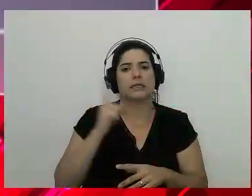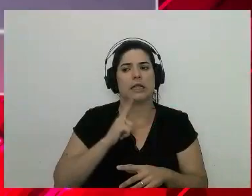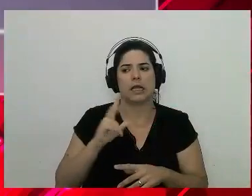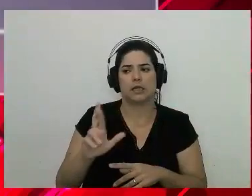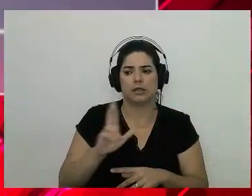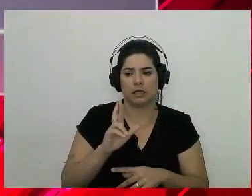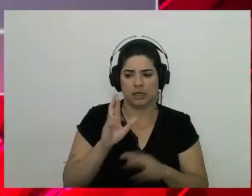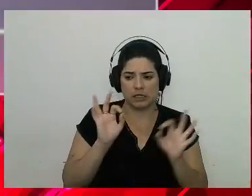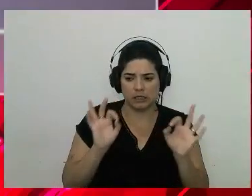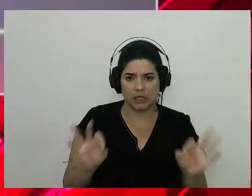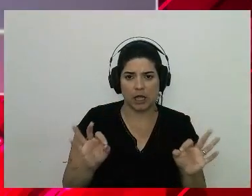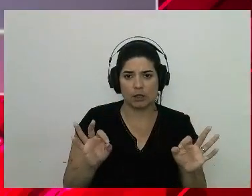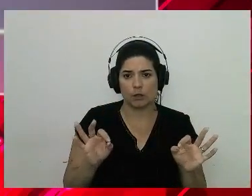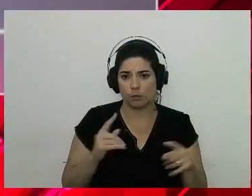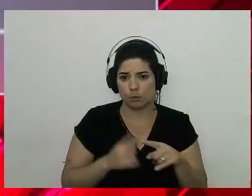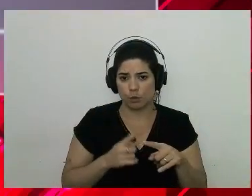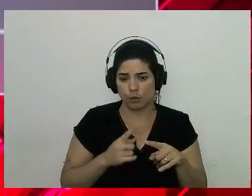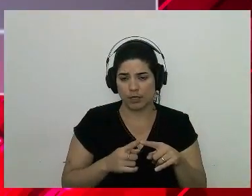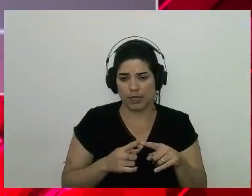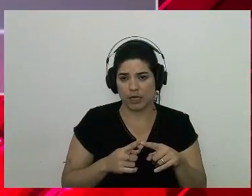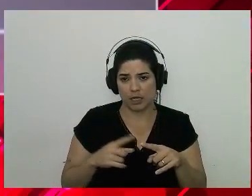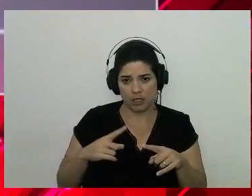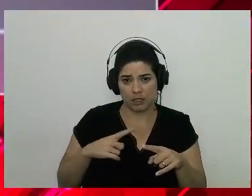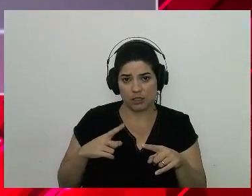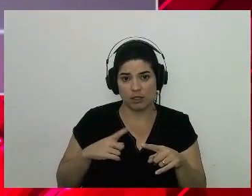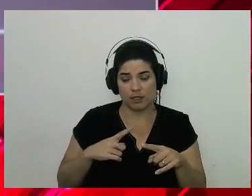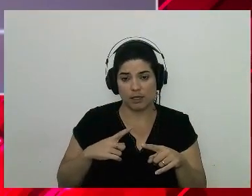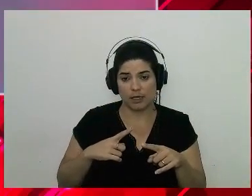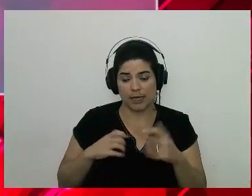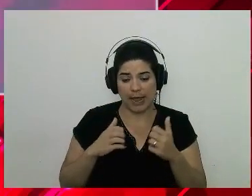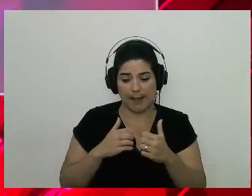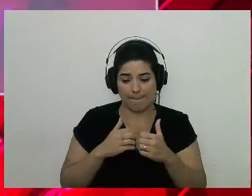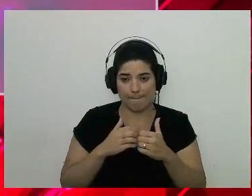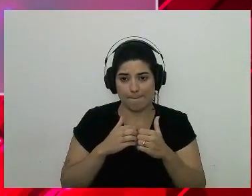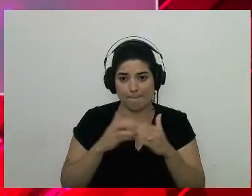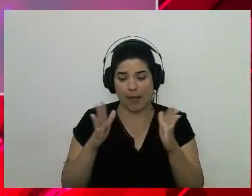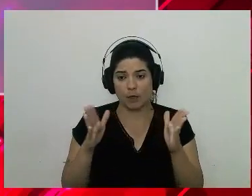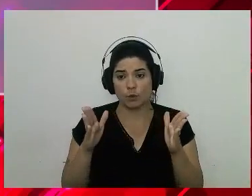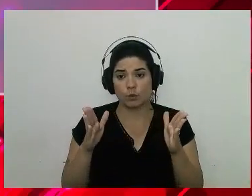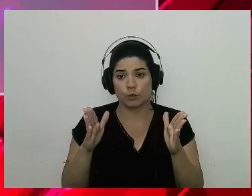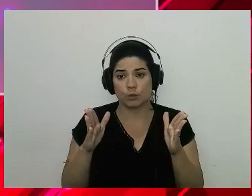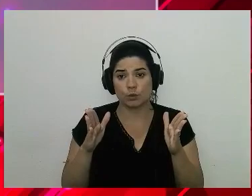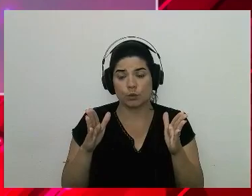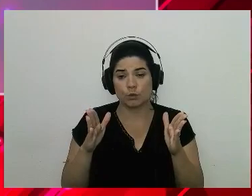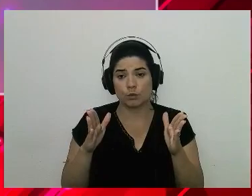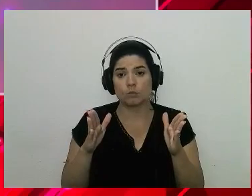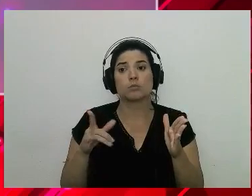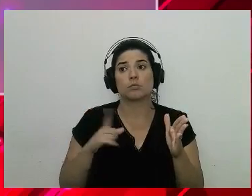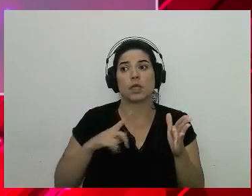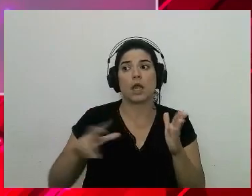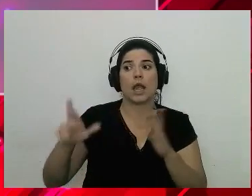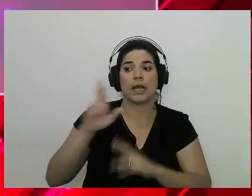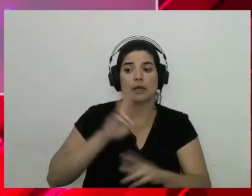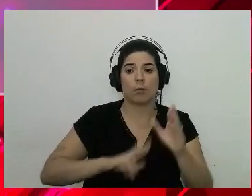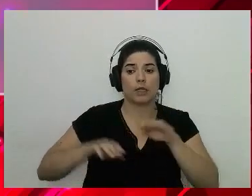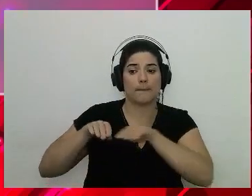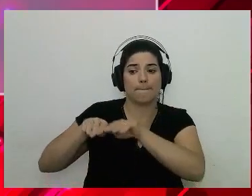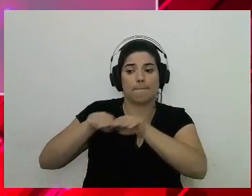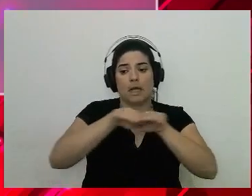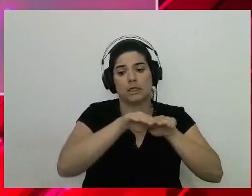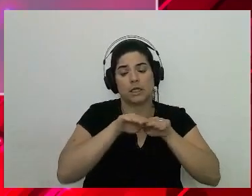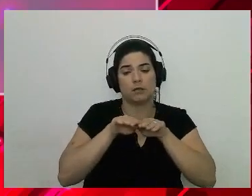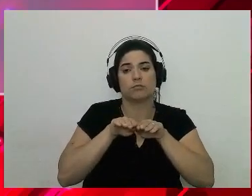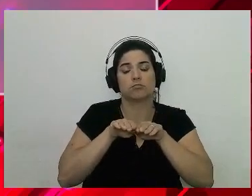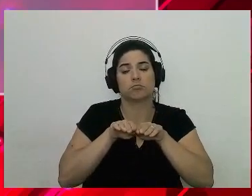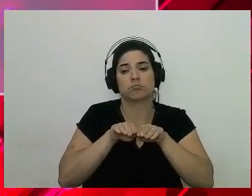porque o meu circuit breaker está aberto e está vindo só a resposta padrão para mim, por exemplo, um CAT,